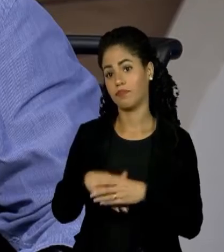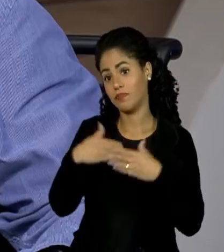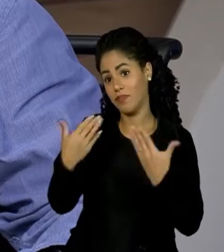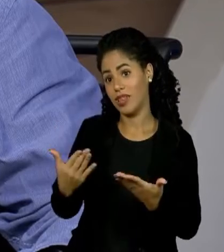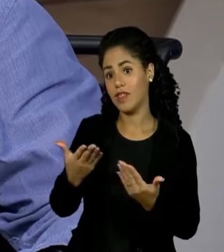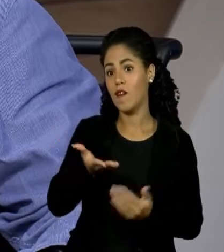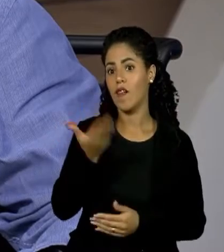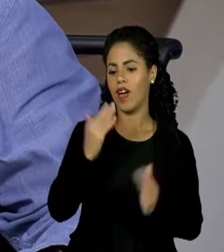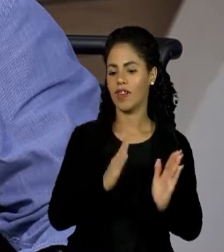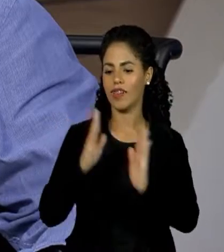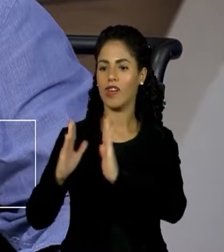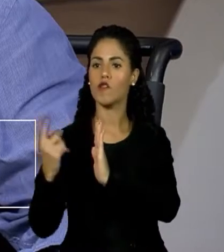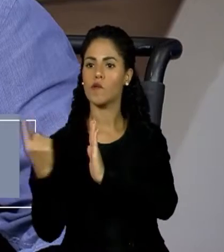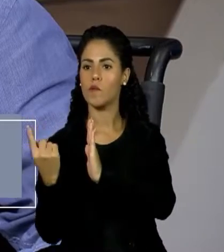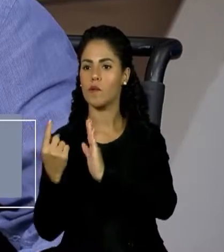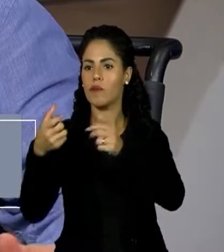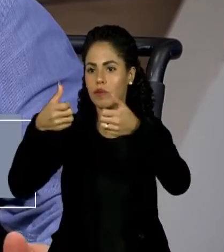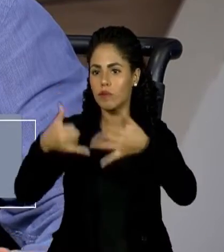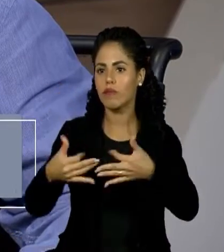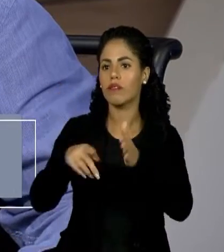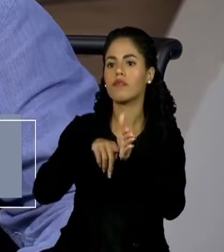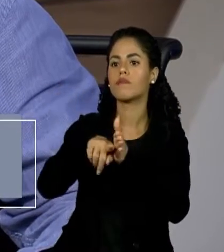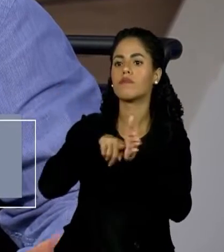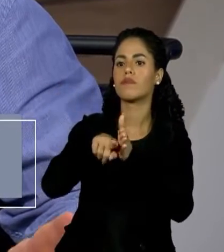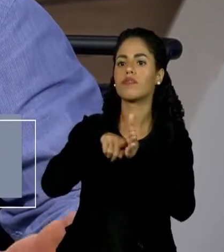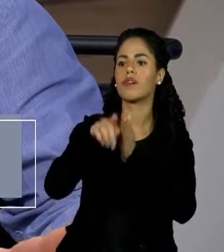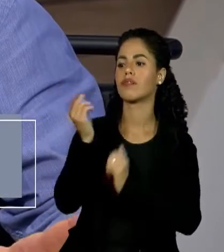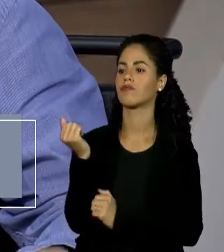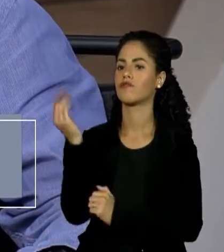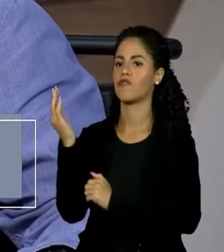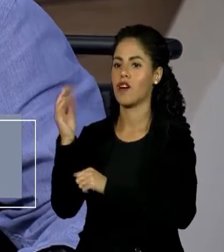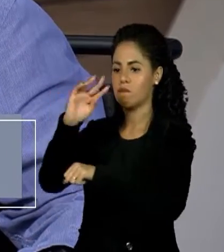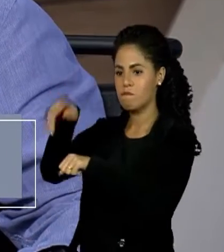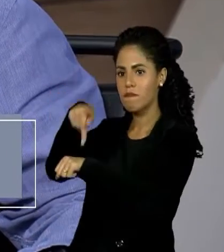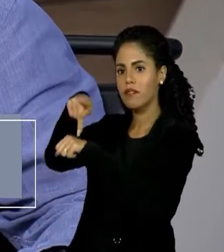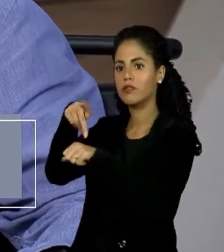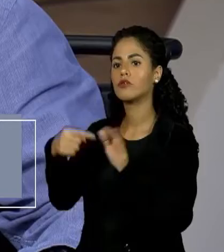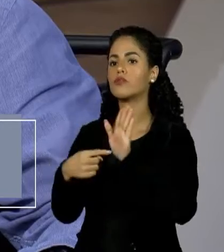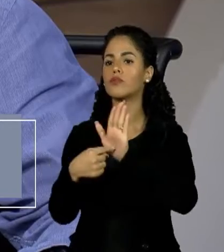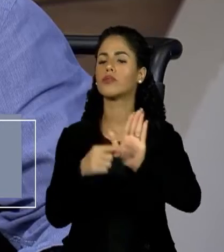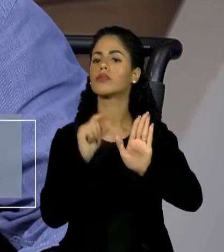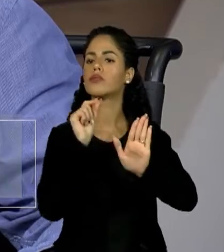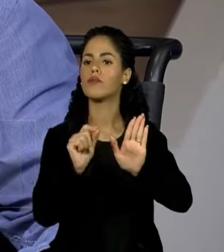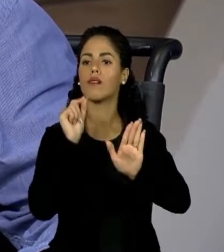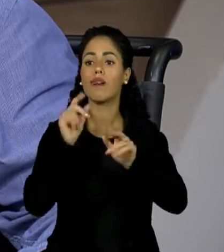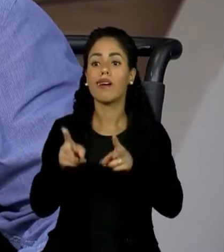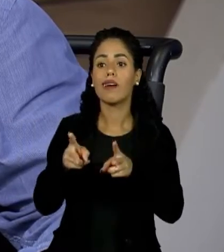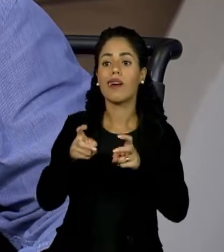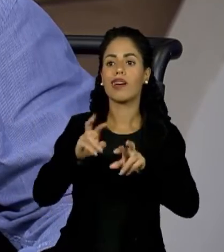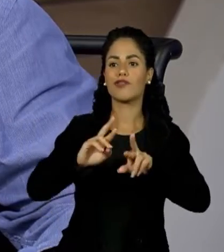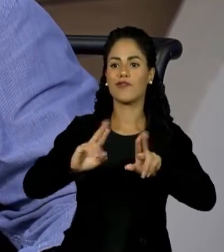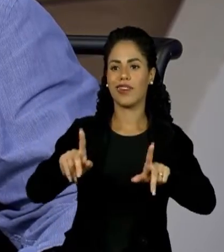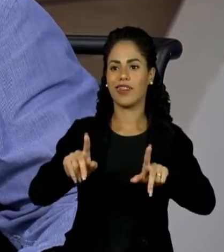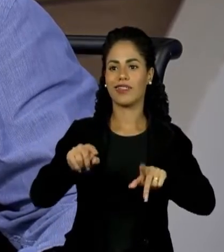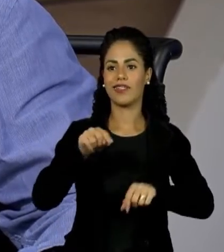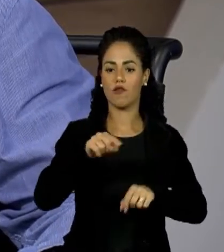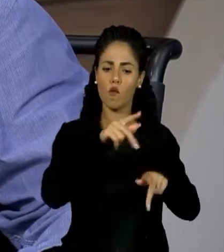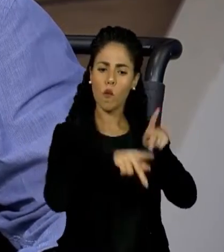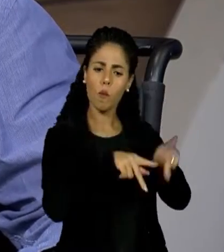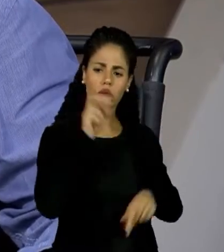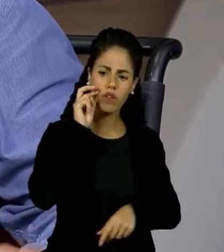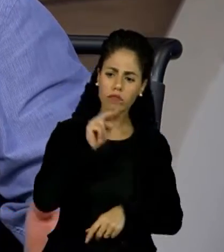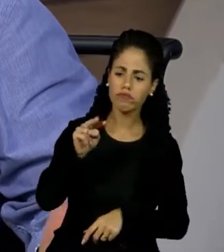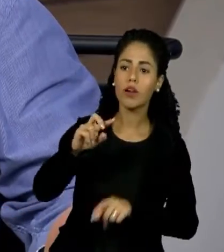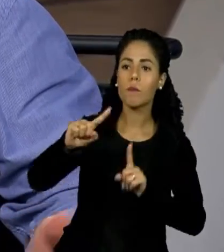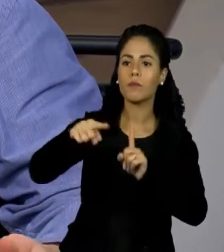bloco eu comentei que as pesquisas feitas nos países escandinavos, elas mostram que lá a percepção dos políticos é mais positiva do que aqui entre